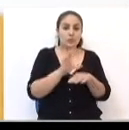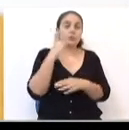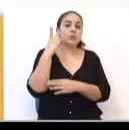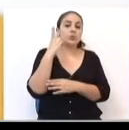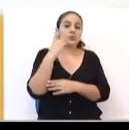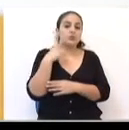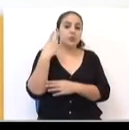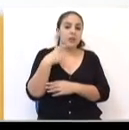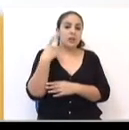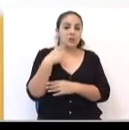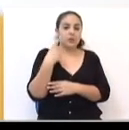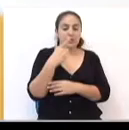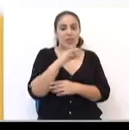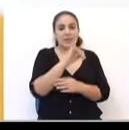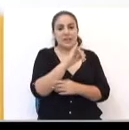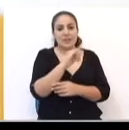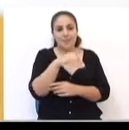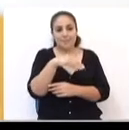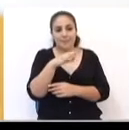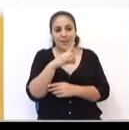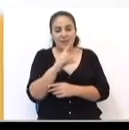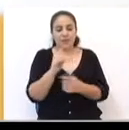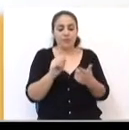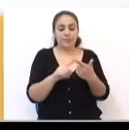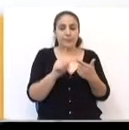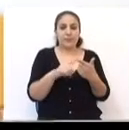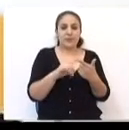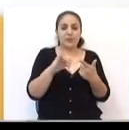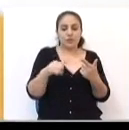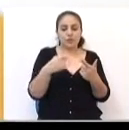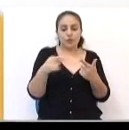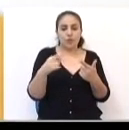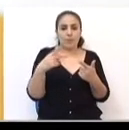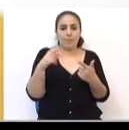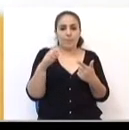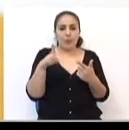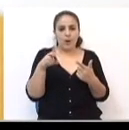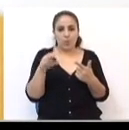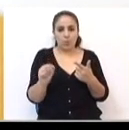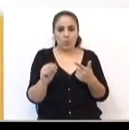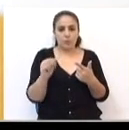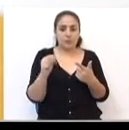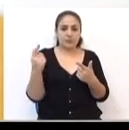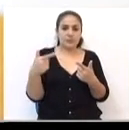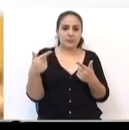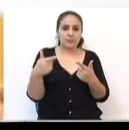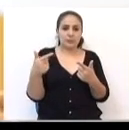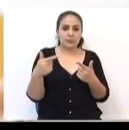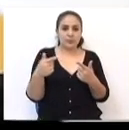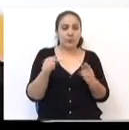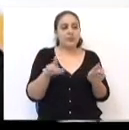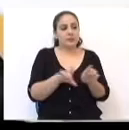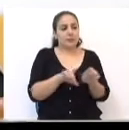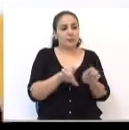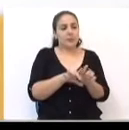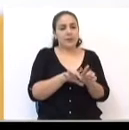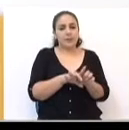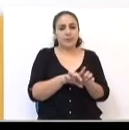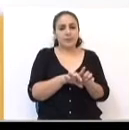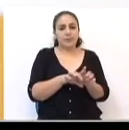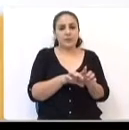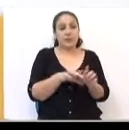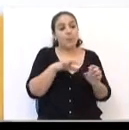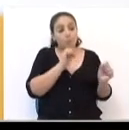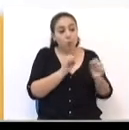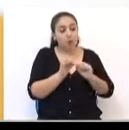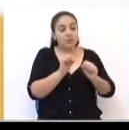Paulo II, e que inclusive me deu uma ampla gama de contato com diversas pessoas, que eu acho que inclusive dá respaldo